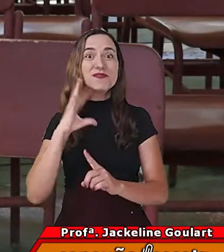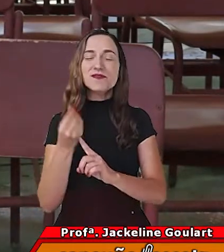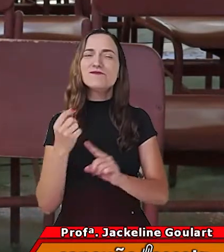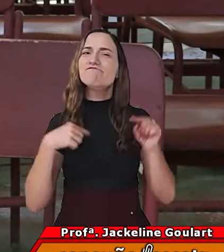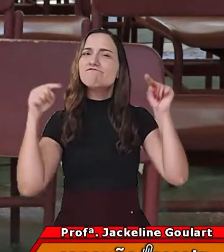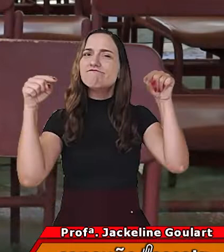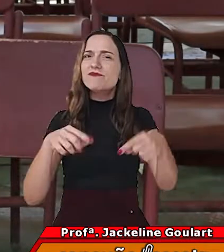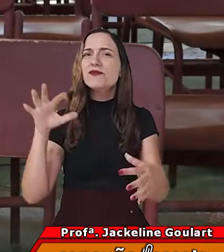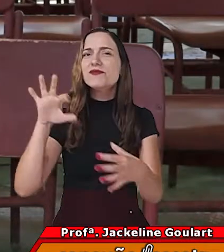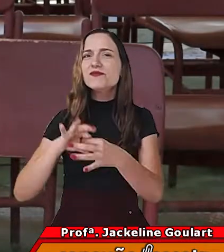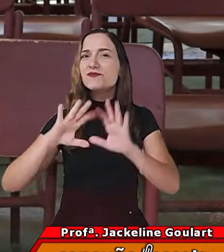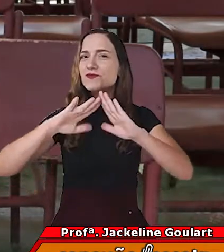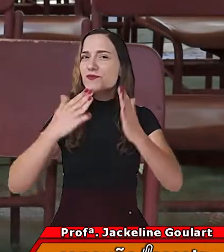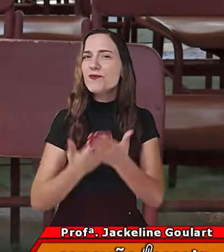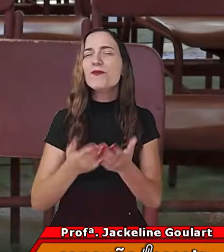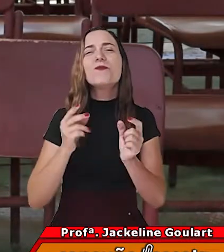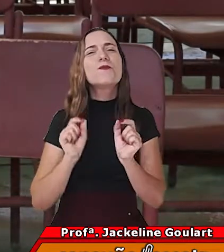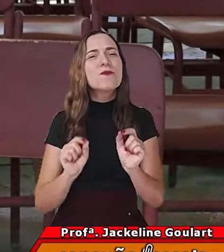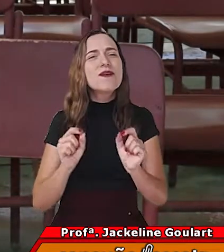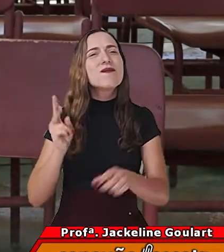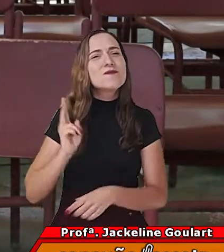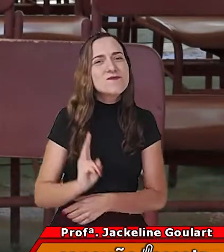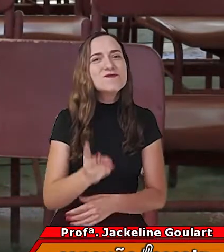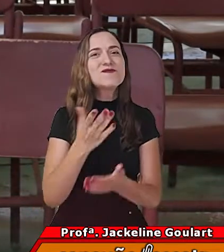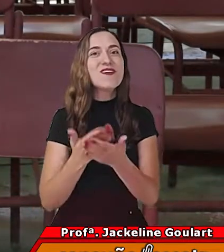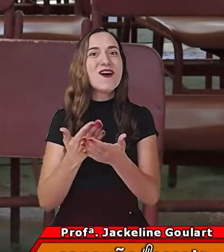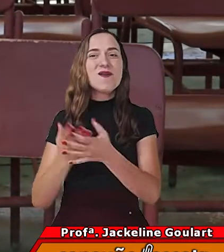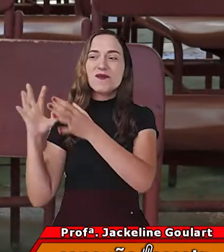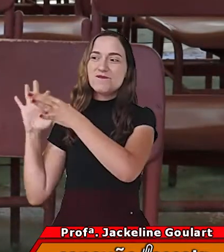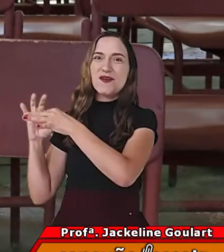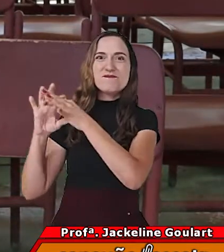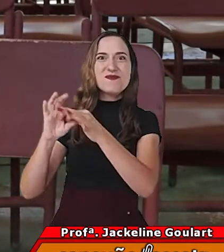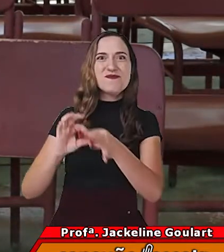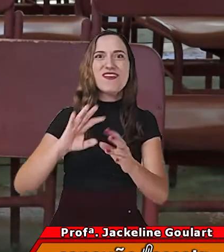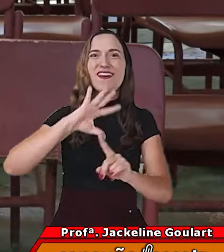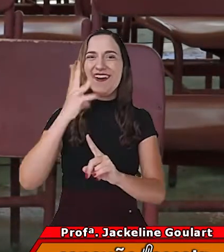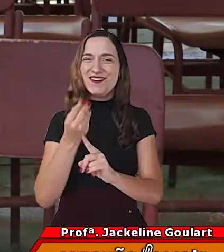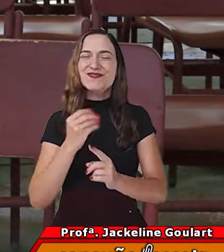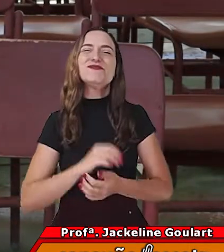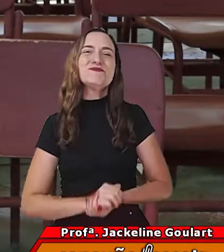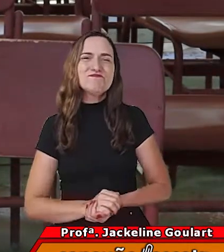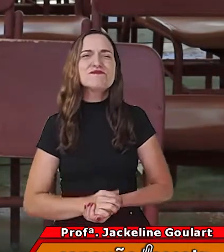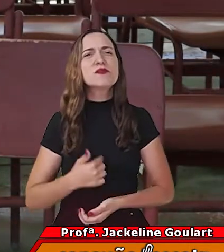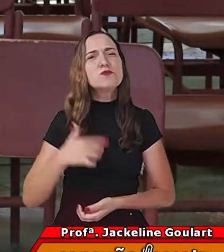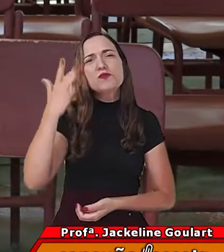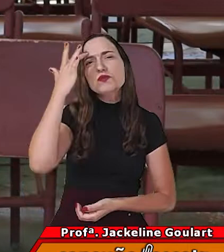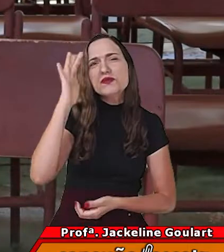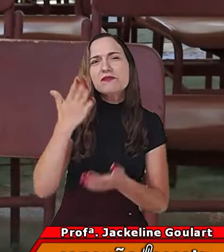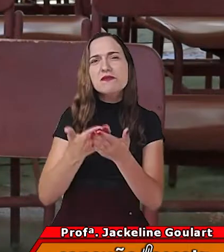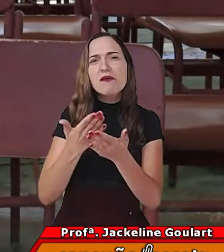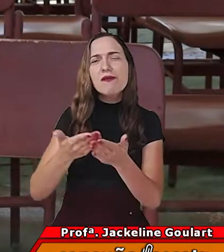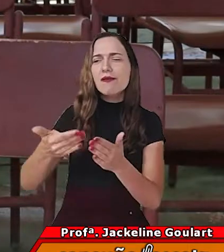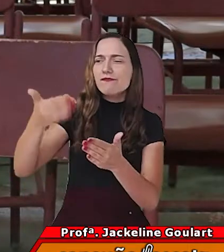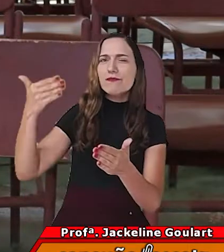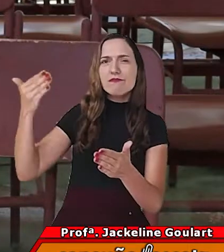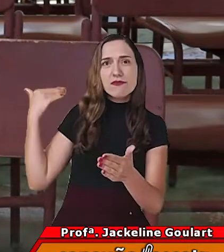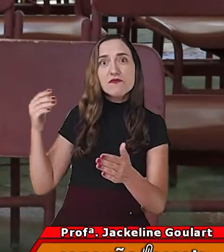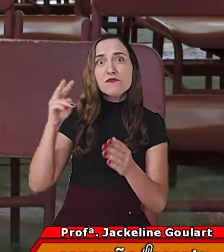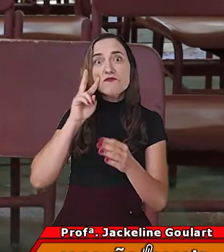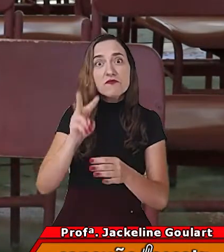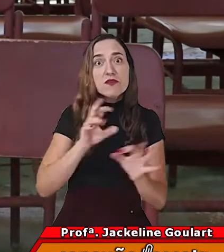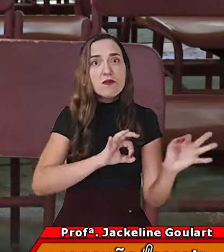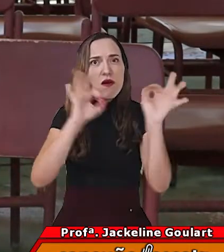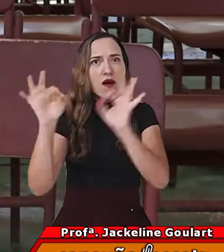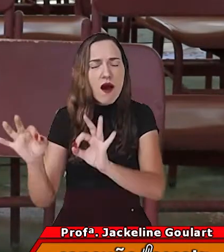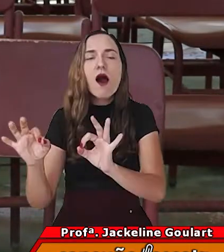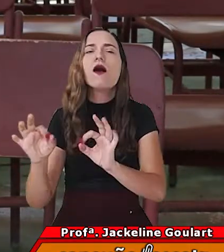aqui pelo Conexão Escola dando continuidade às nossas aulas de artes. Olha, eu não sei se você assistiu às nossas outras aulas,